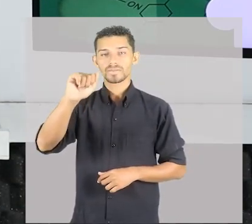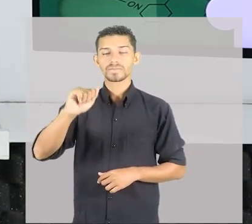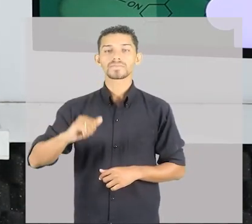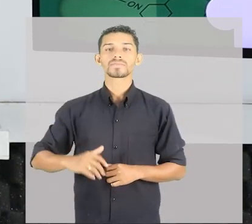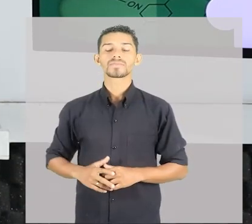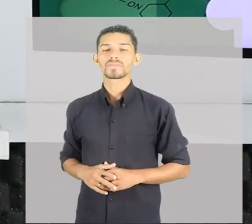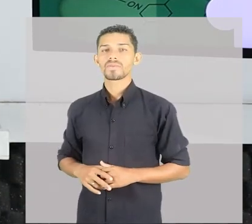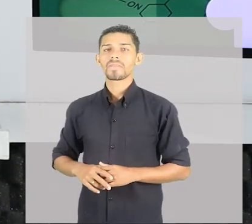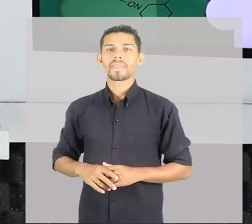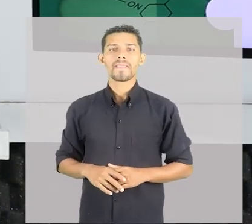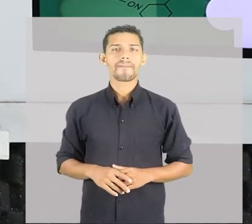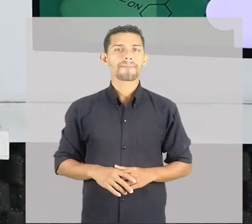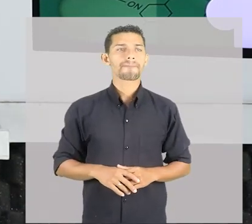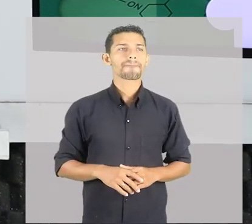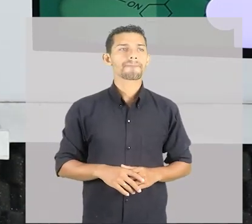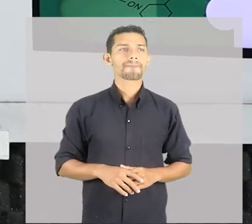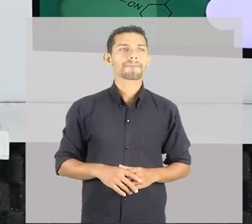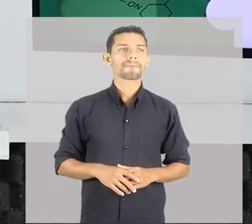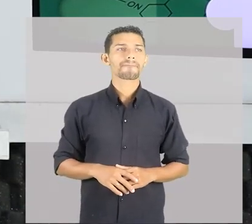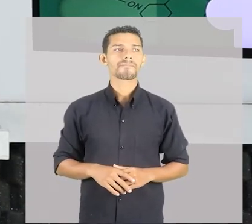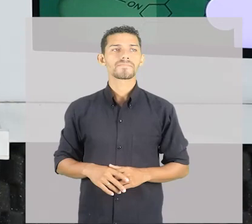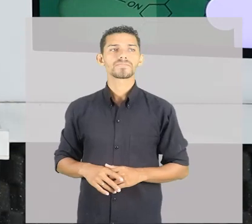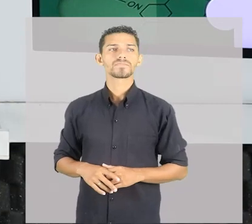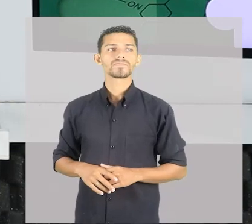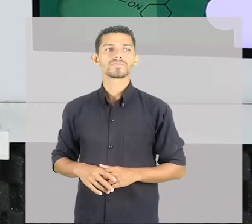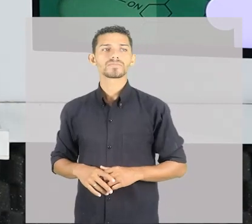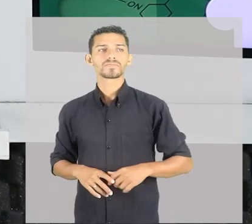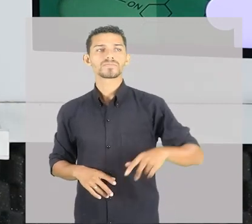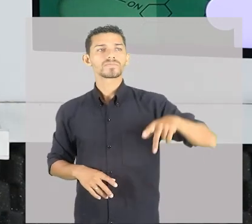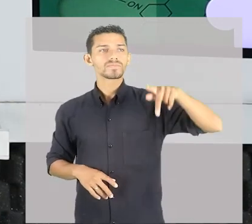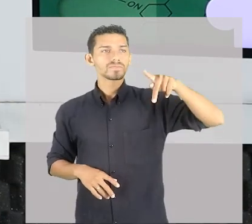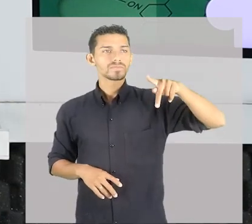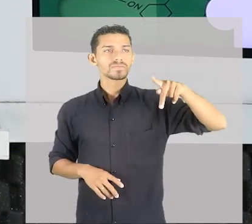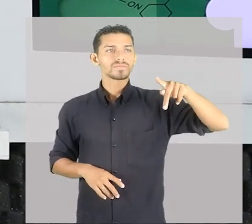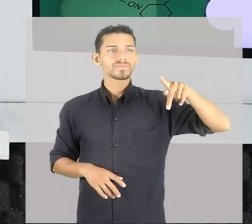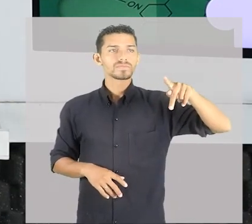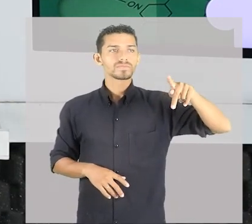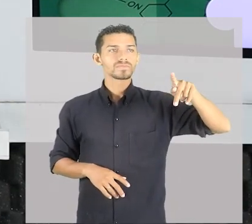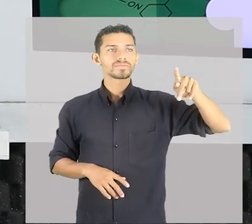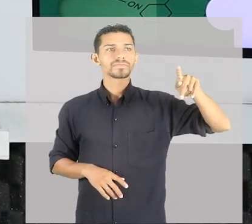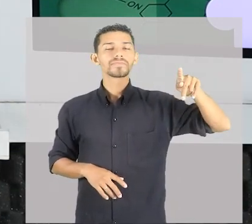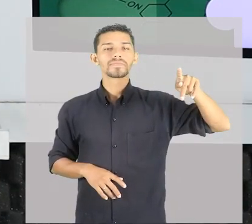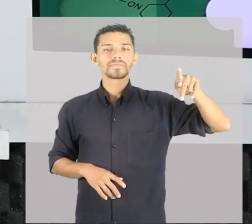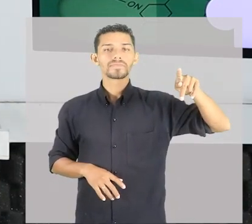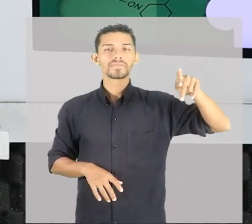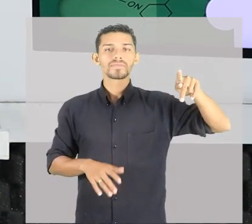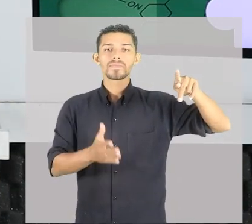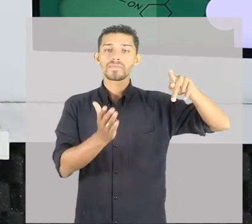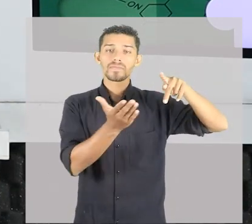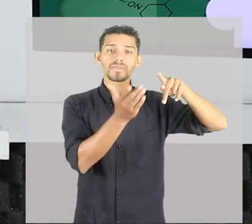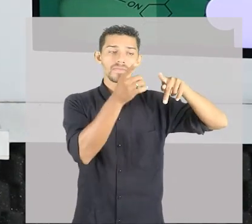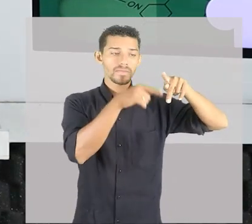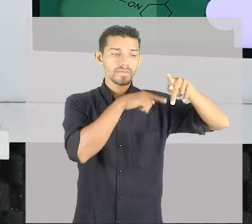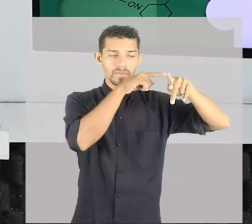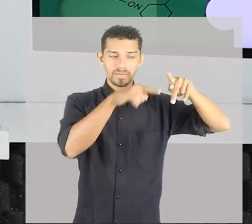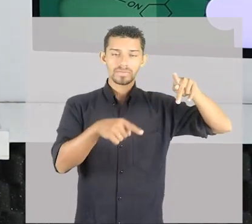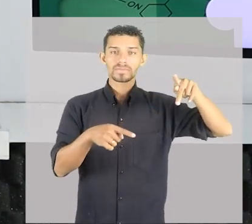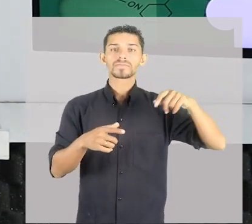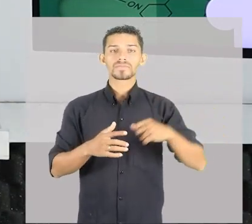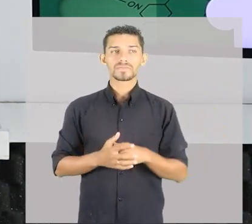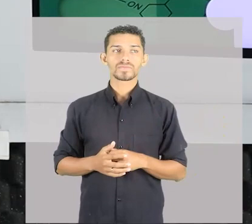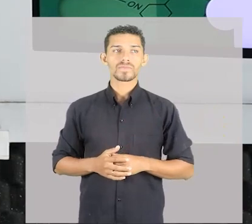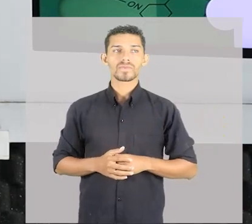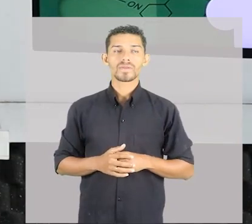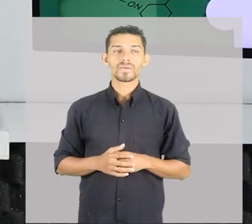isobárica tá constante pressão olha aí ó é só tirar olha ó que lindo gente ó que lindo só tirar a pressão